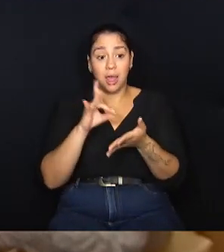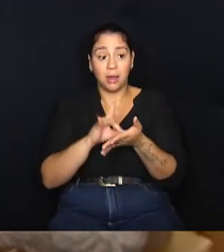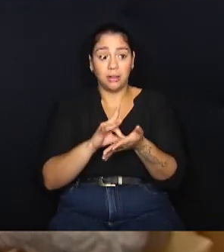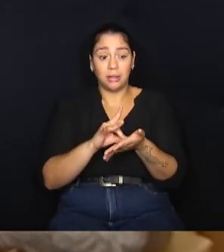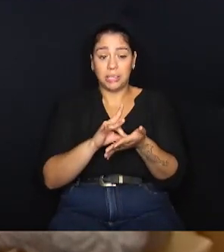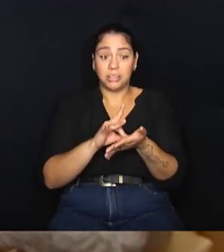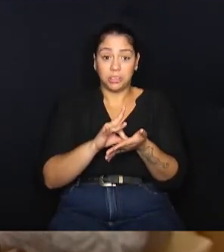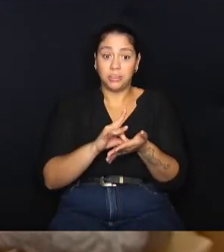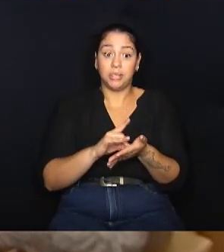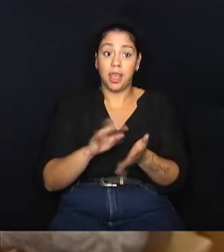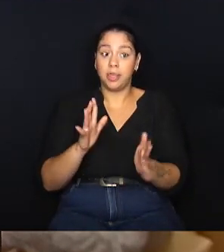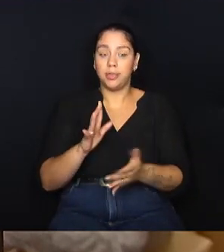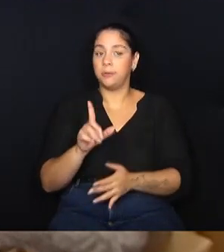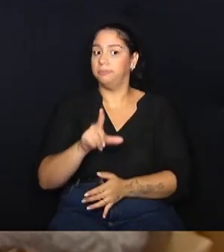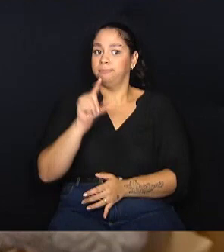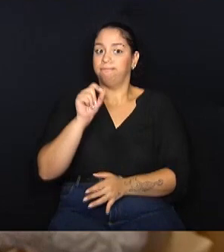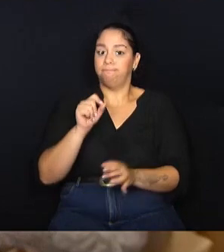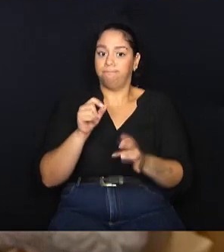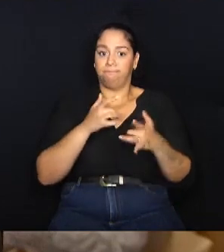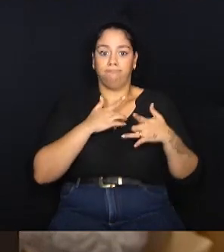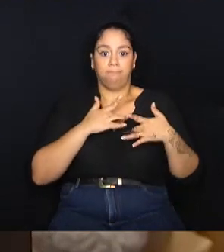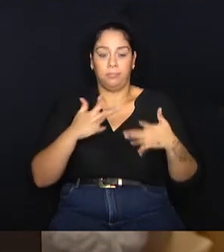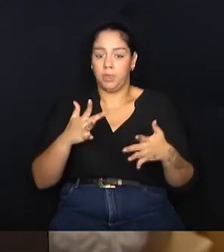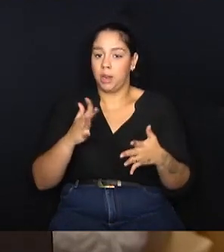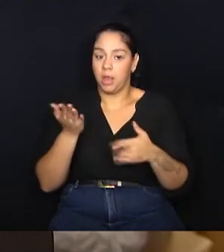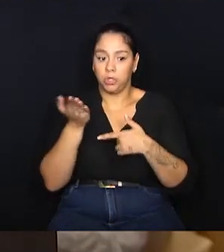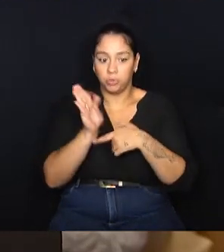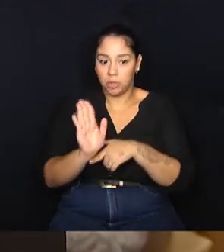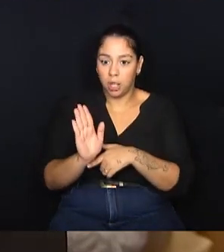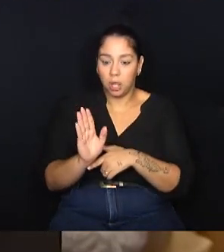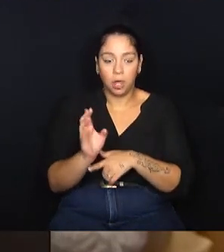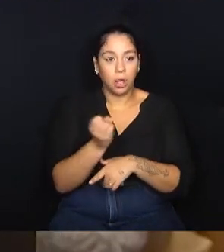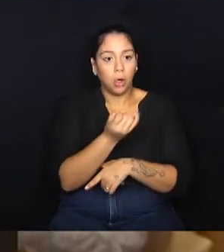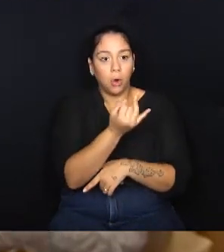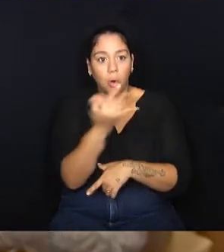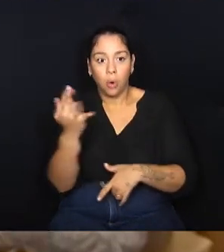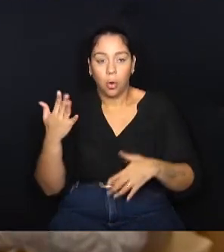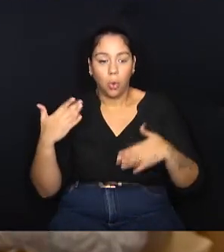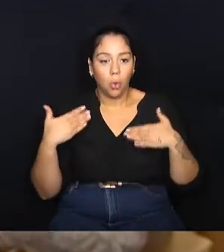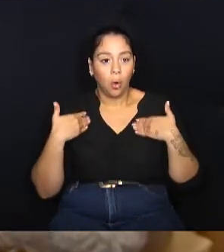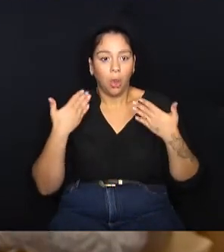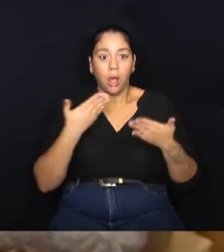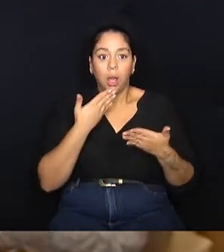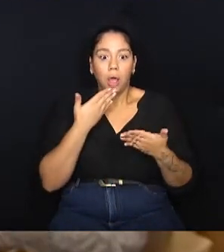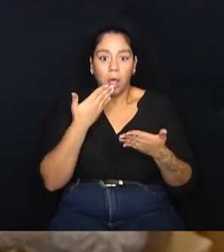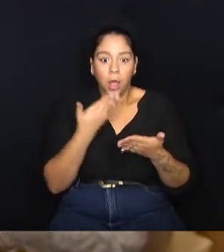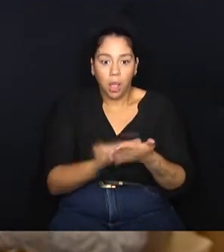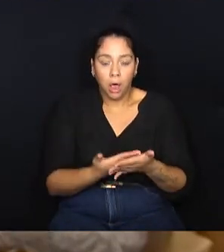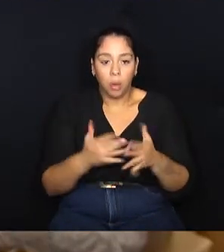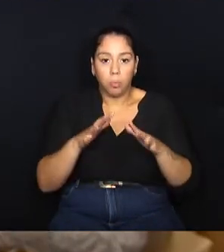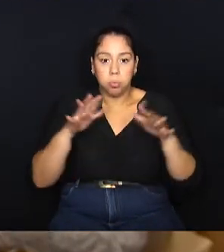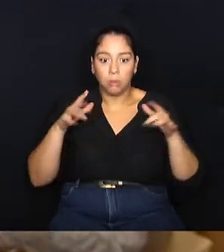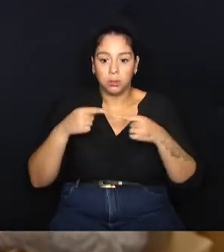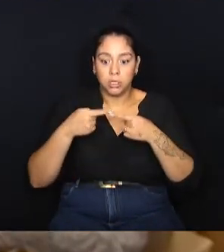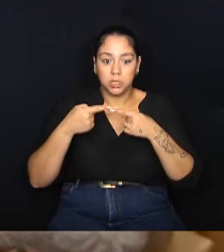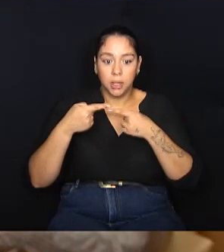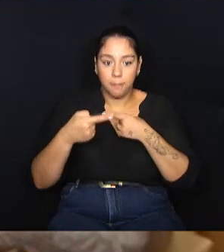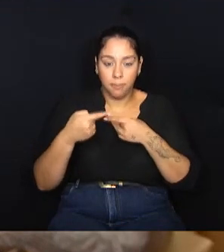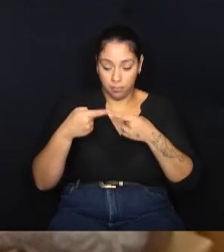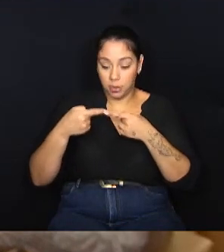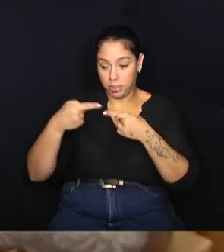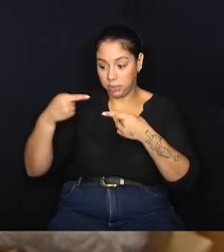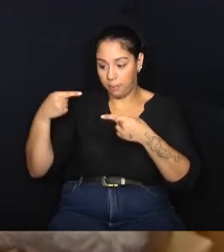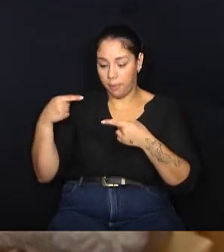e resolveu ajudar. Surpreendeu pela quantidade e pelo volume, inclusive, dessa última semana, e como